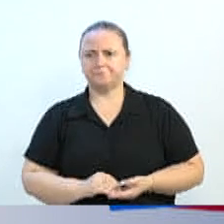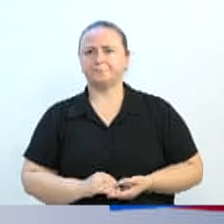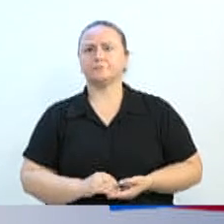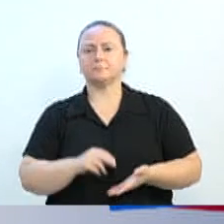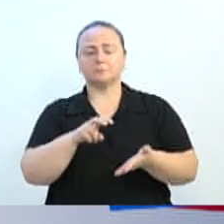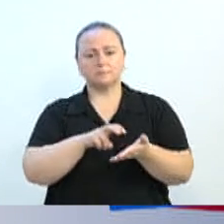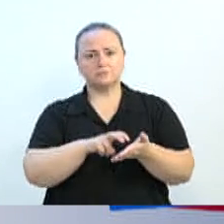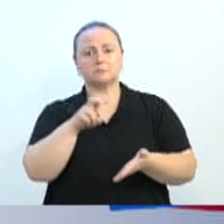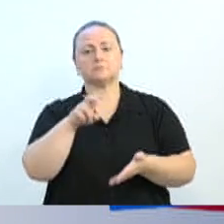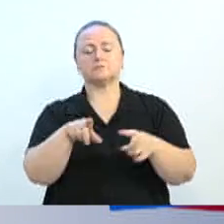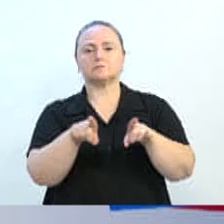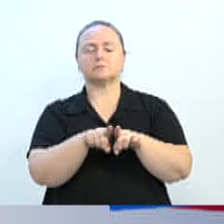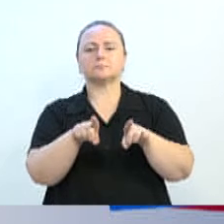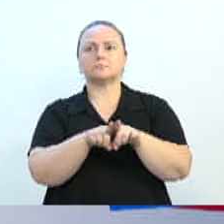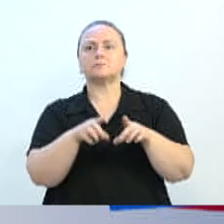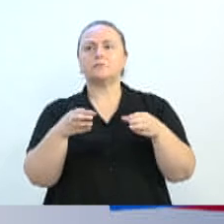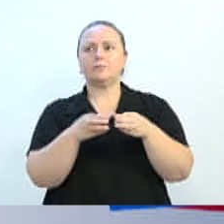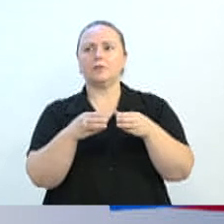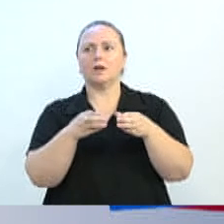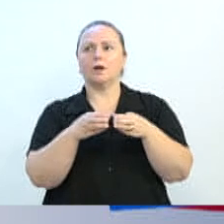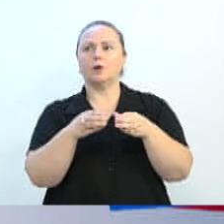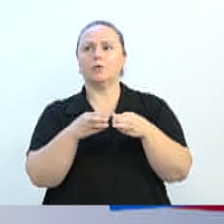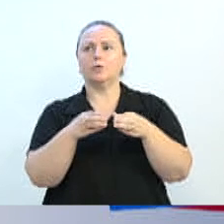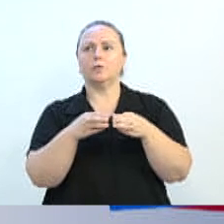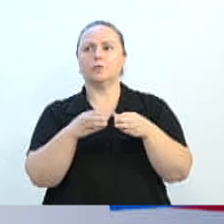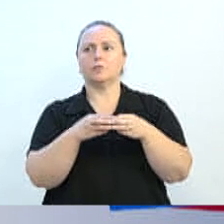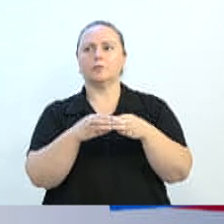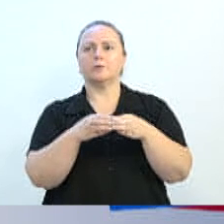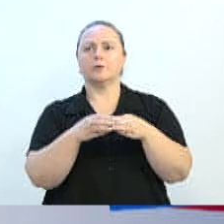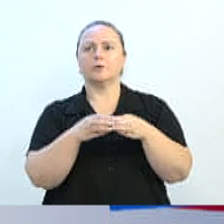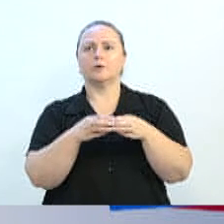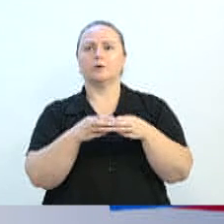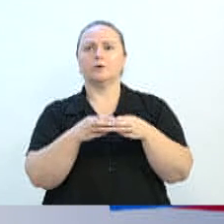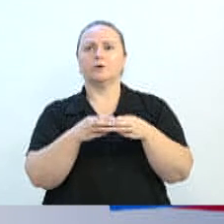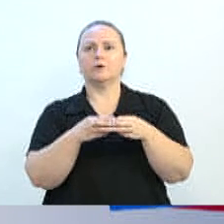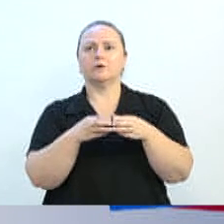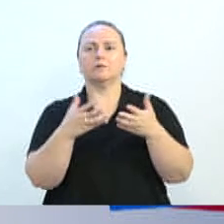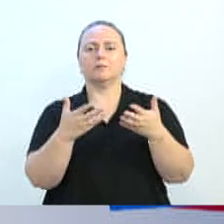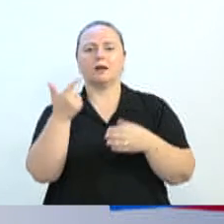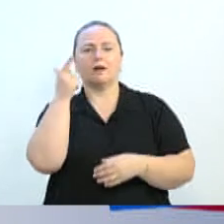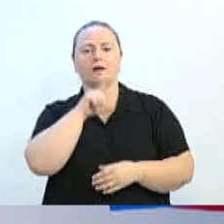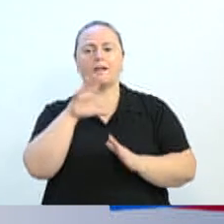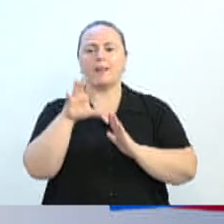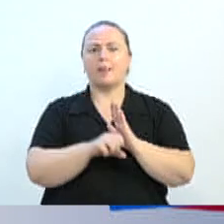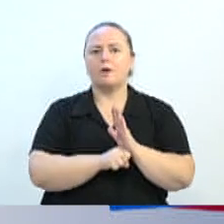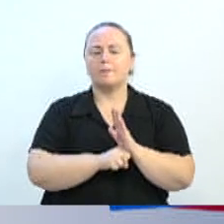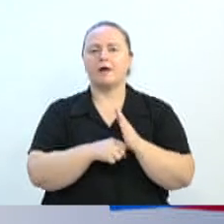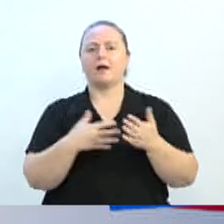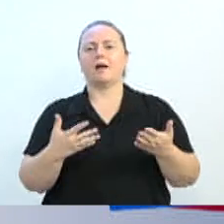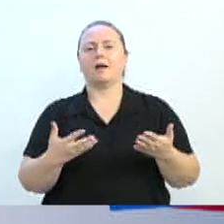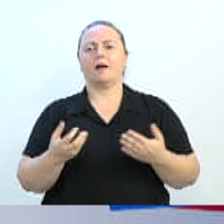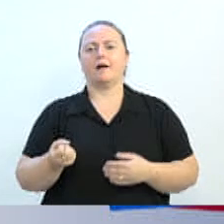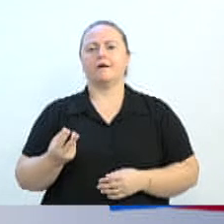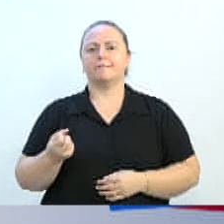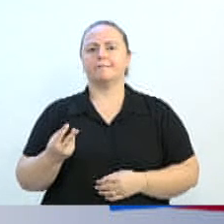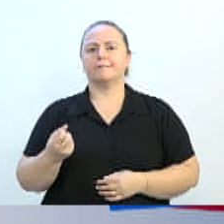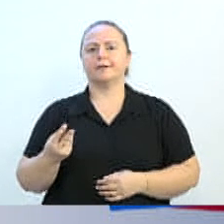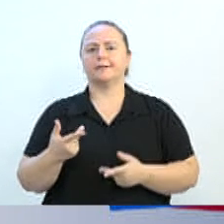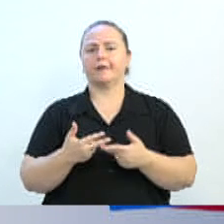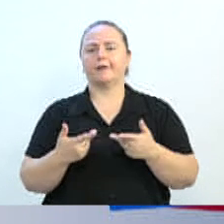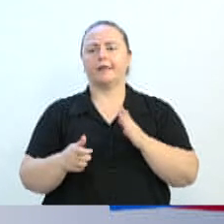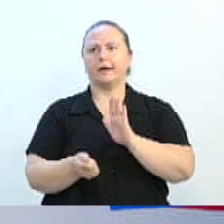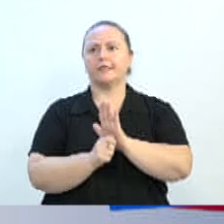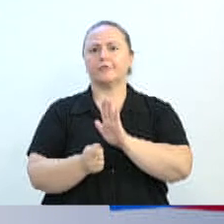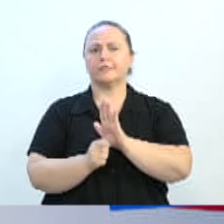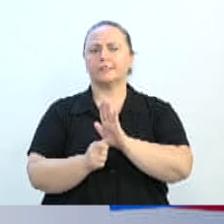manhã mais uma vez voltou lá as gangues se encontra lá para fazer abordagem é para vender vender